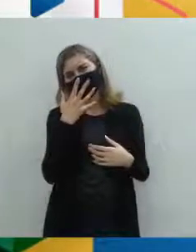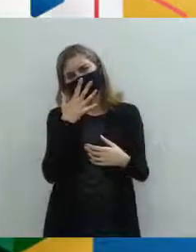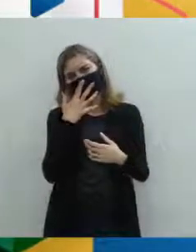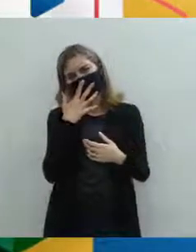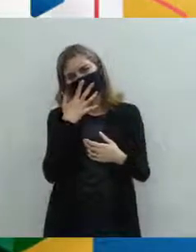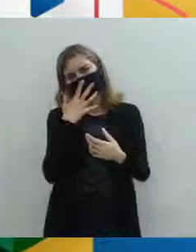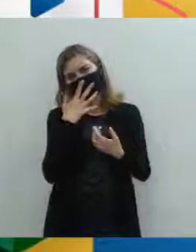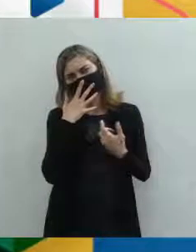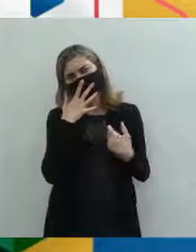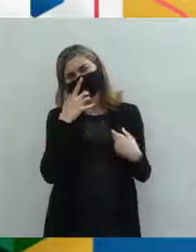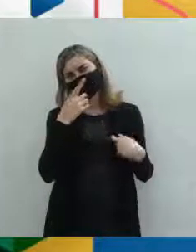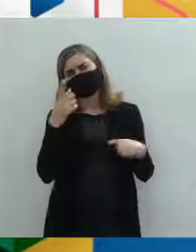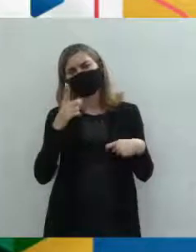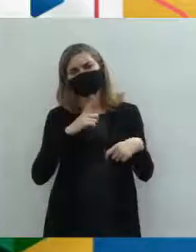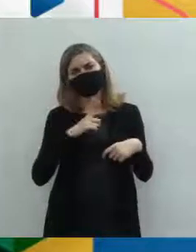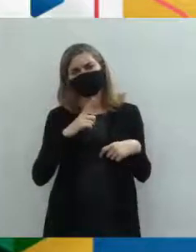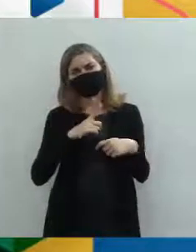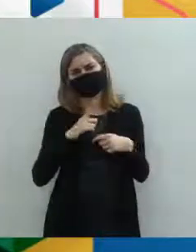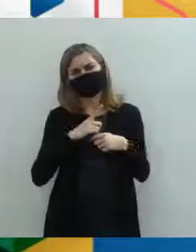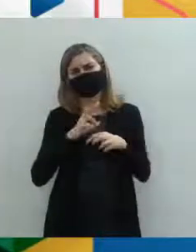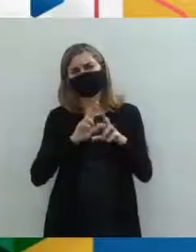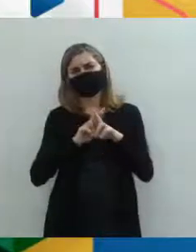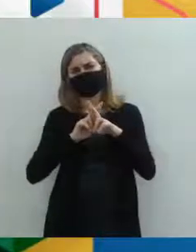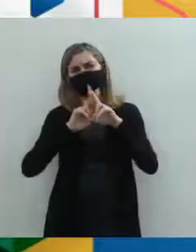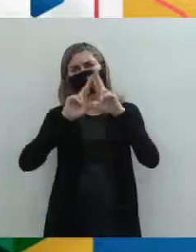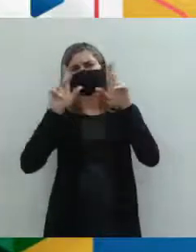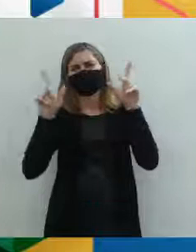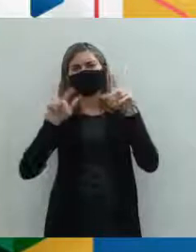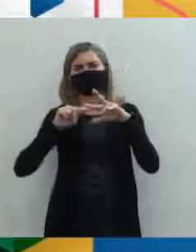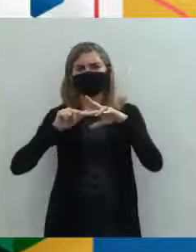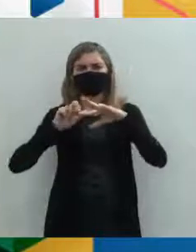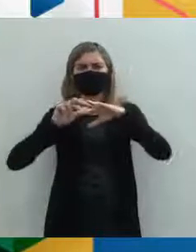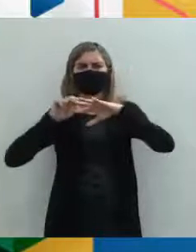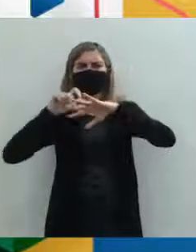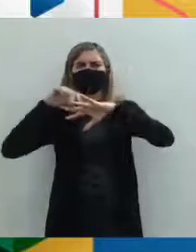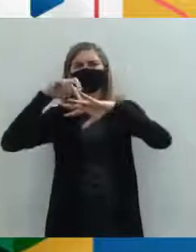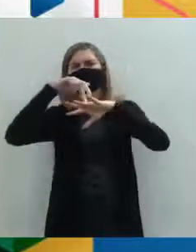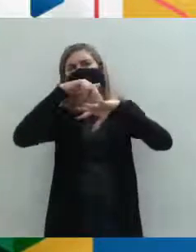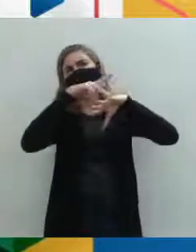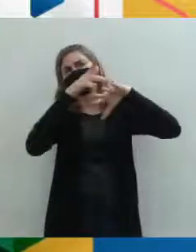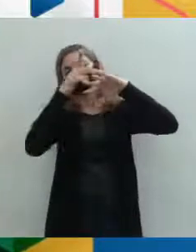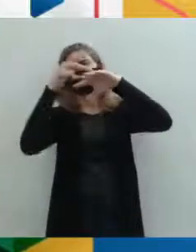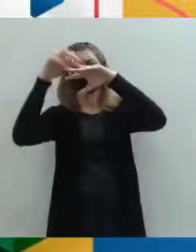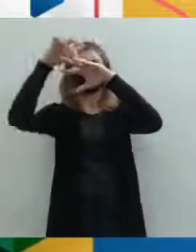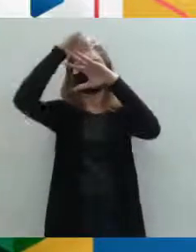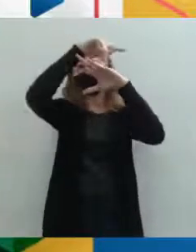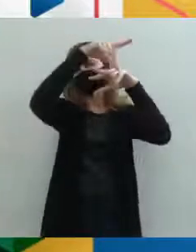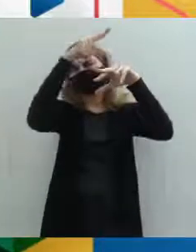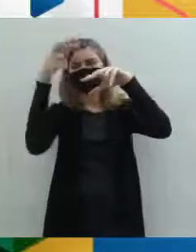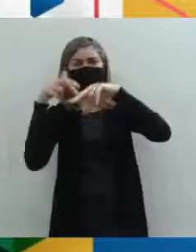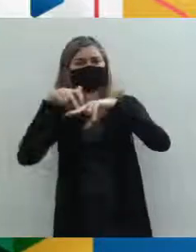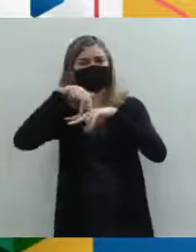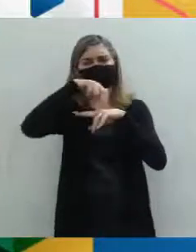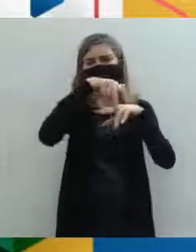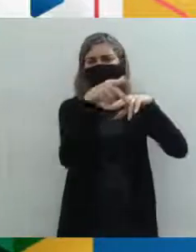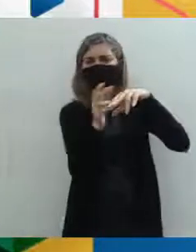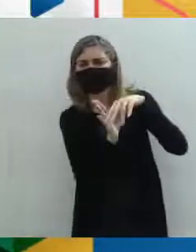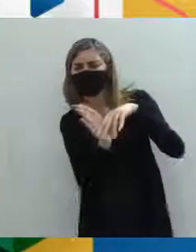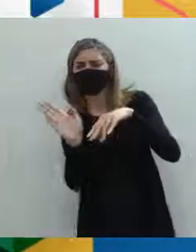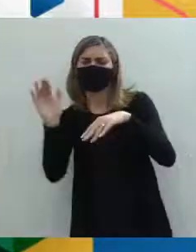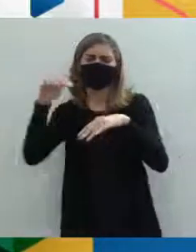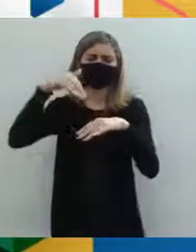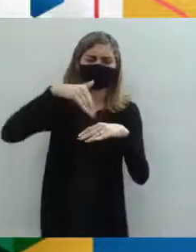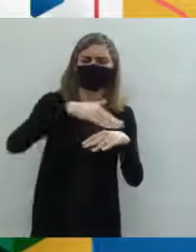Observem que existem várias escadarias e essa escadaria ela vai paradoxalmente dar